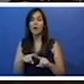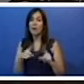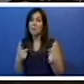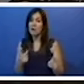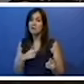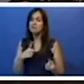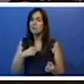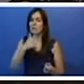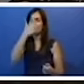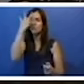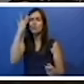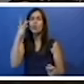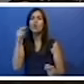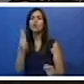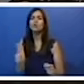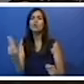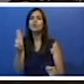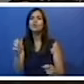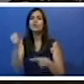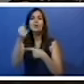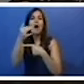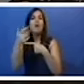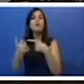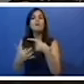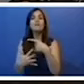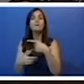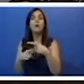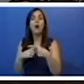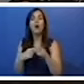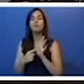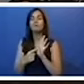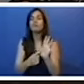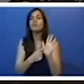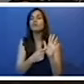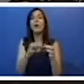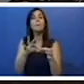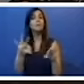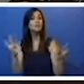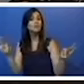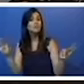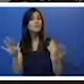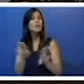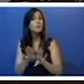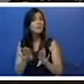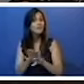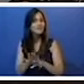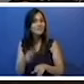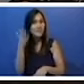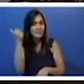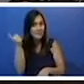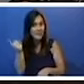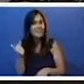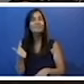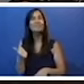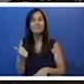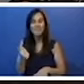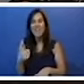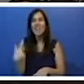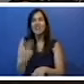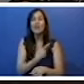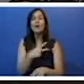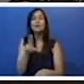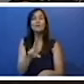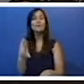utilize frações para se referir algumas medidas a gente usa a fração como medida